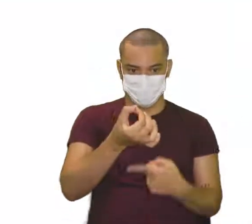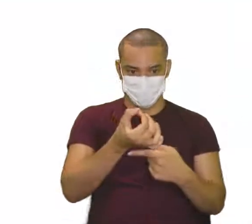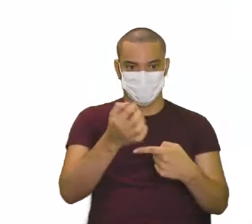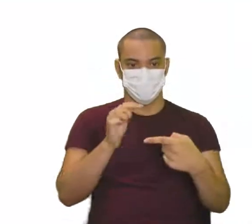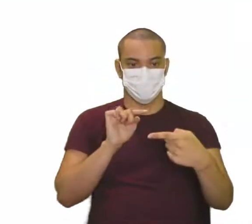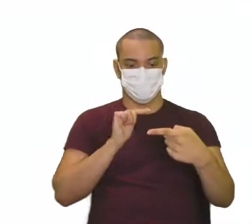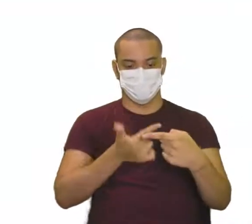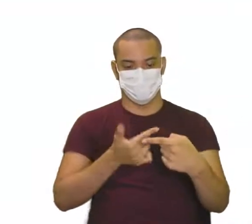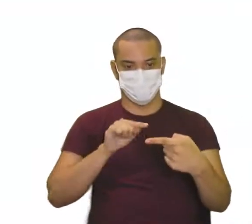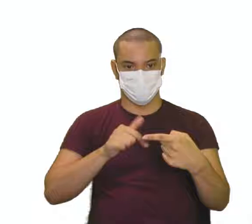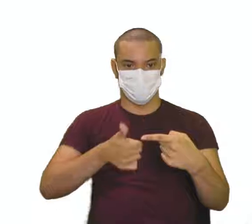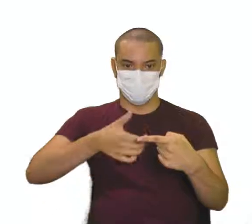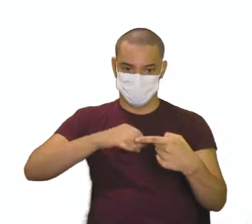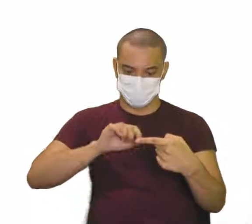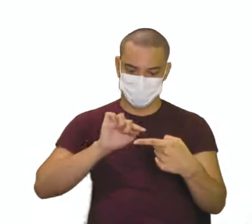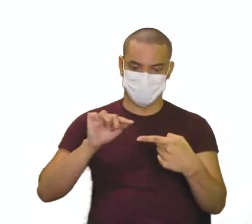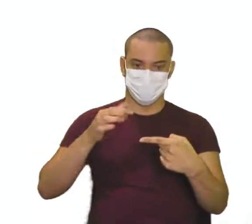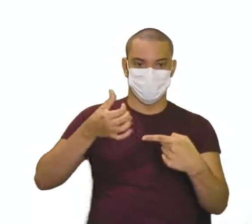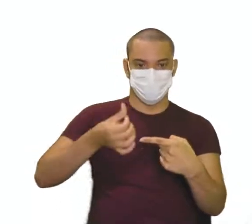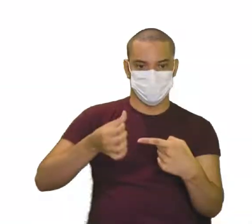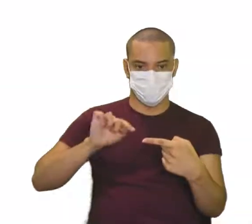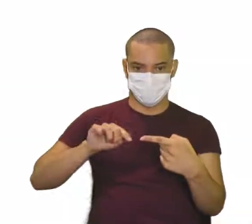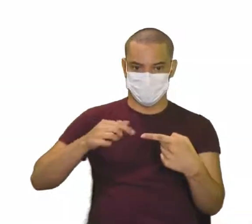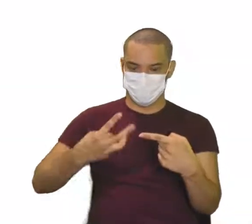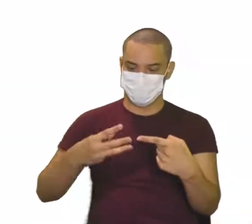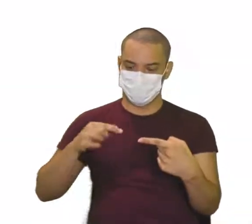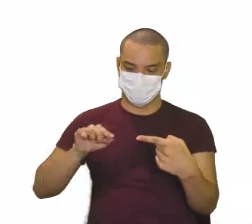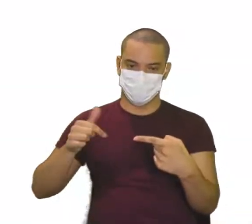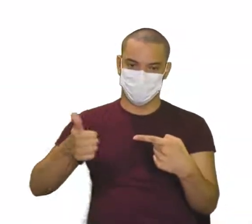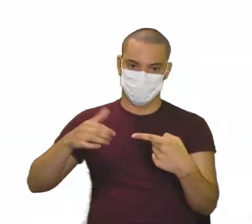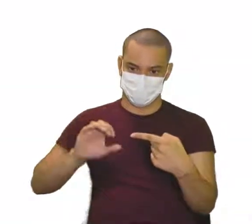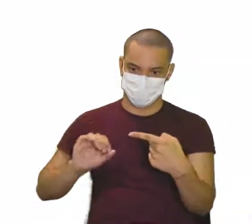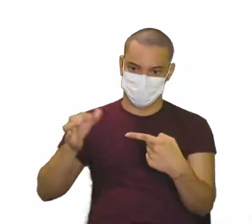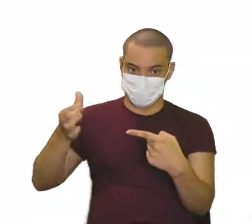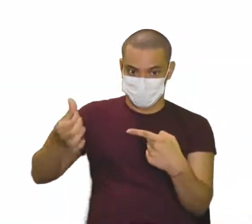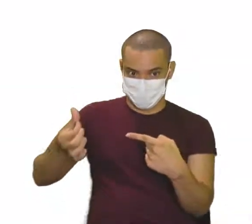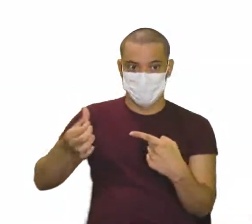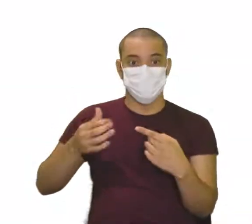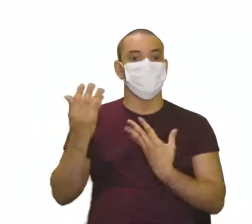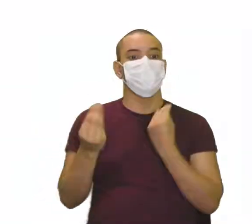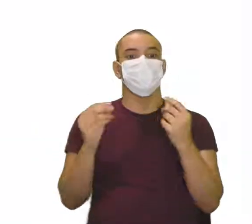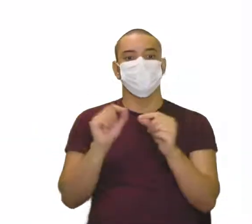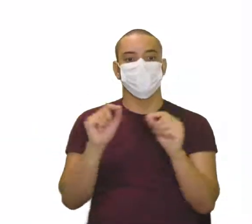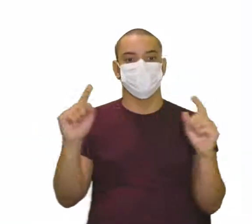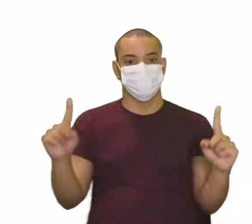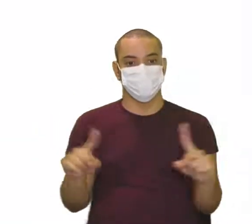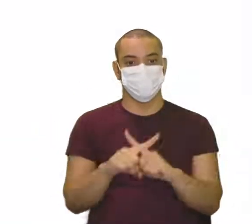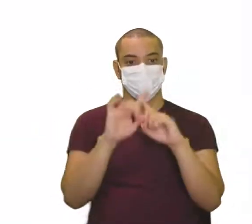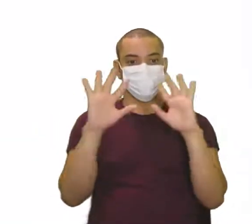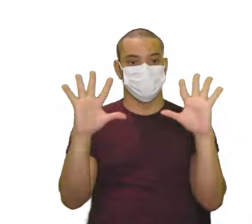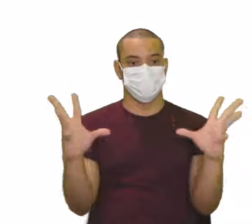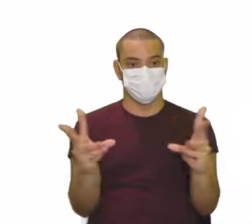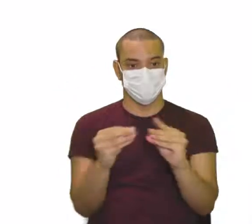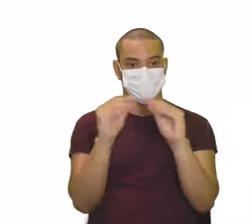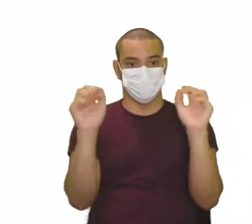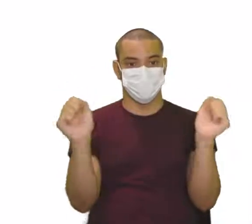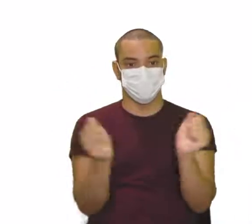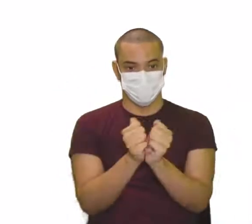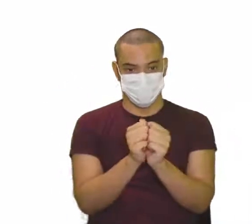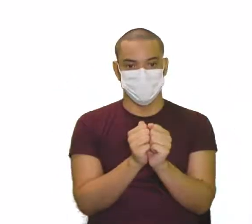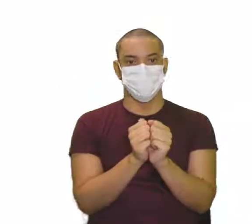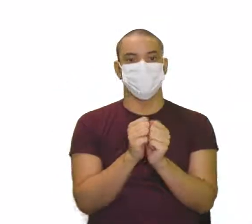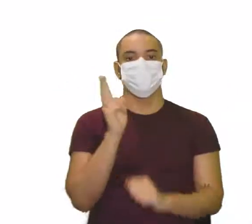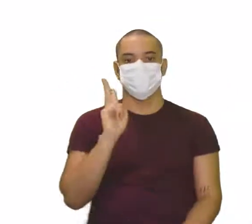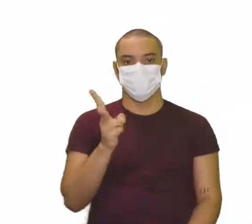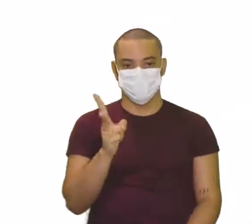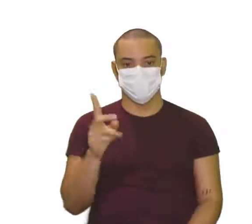velocidade. Multiplica, né, tá ali, olha só. Multiplica aqui, conserva a base e soma o